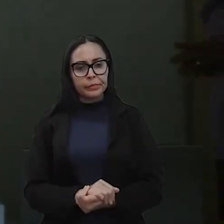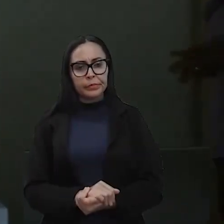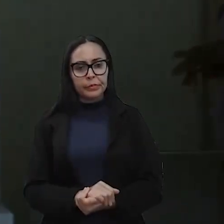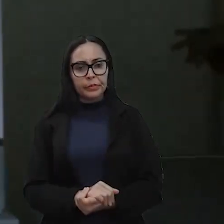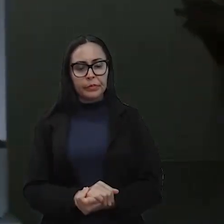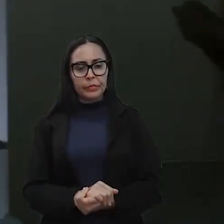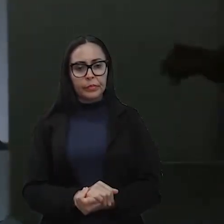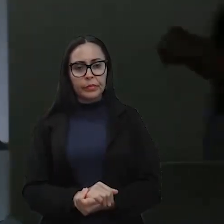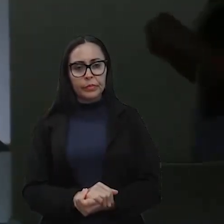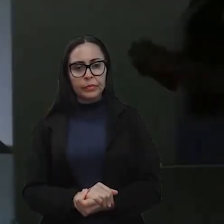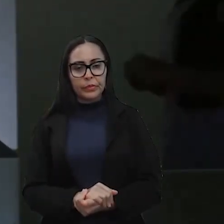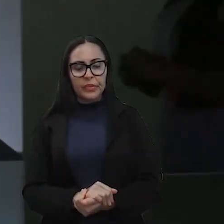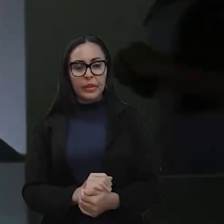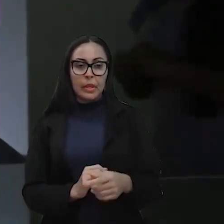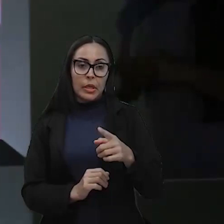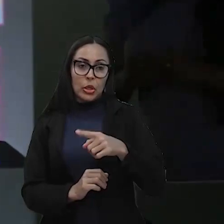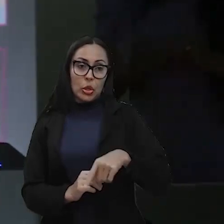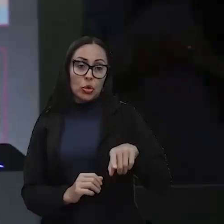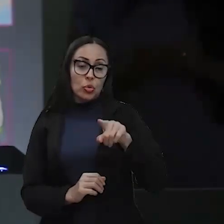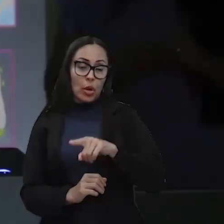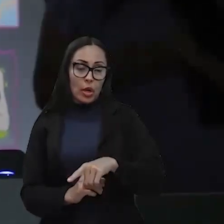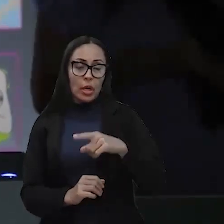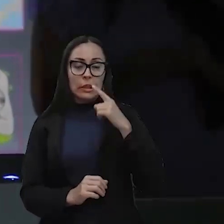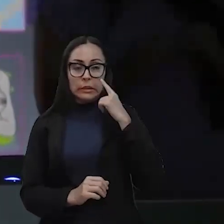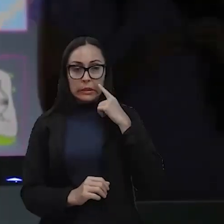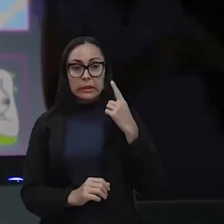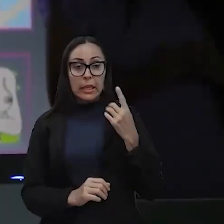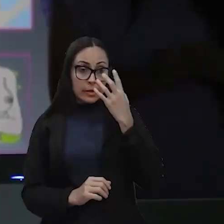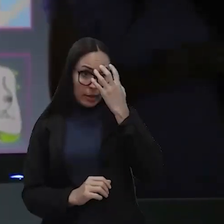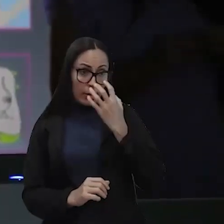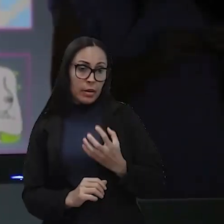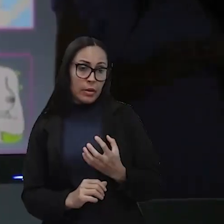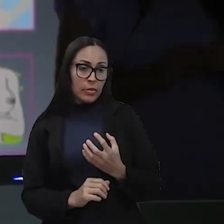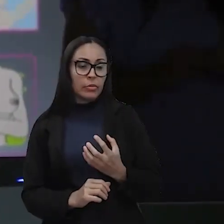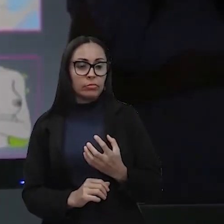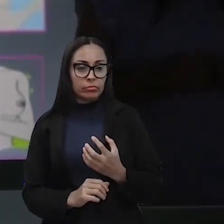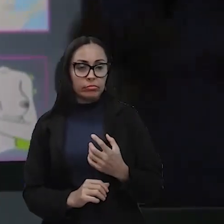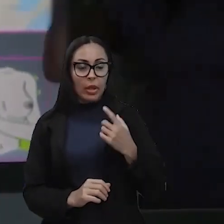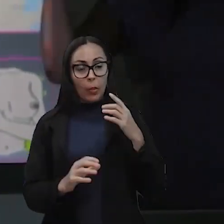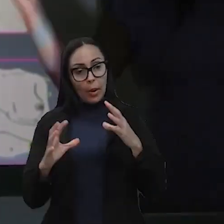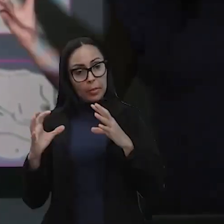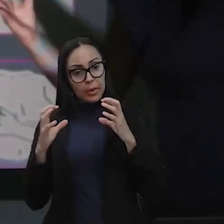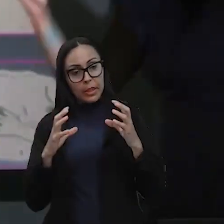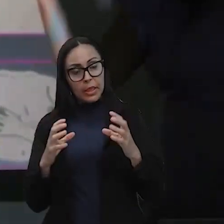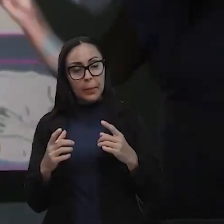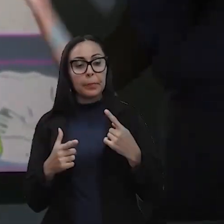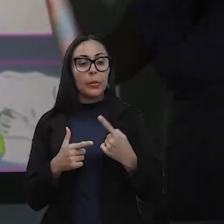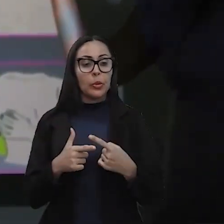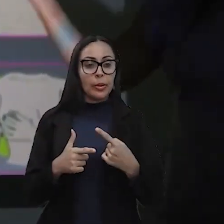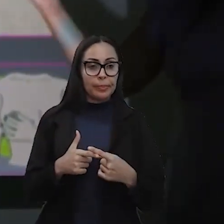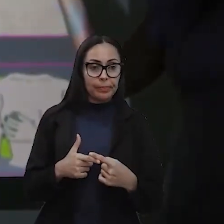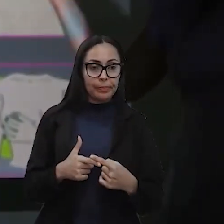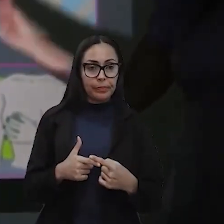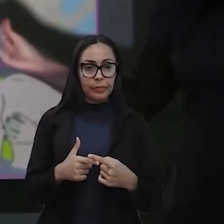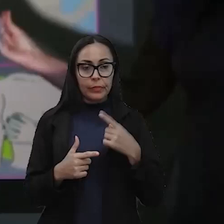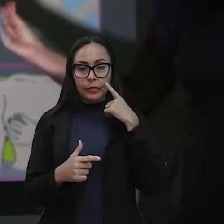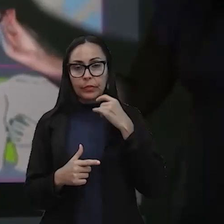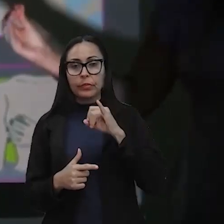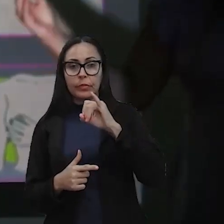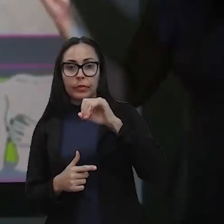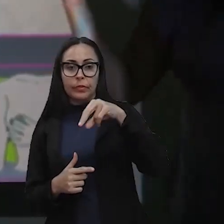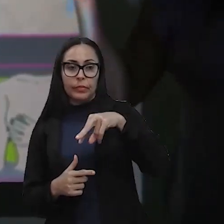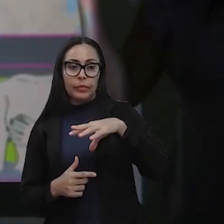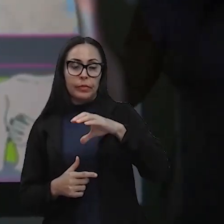uma briga muito grande de verdade. Por quê? O INCA, Instituto Nacional do